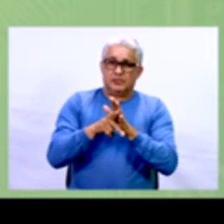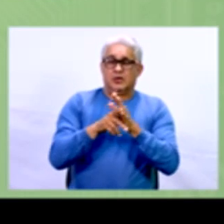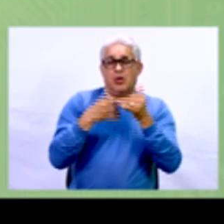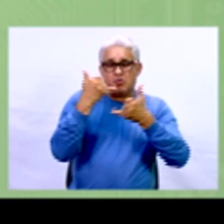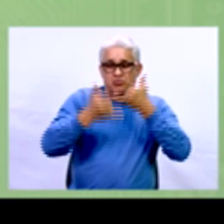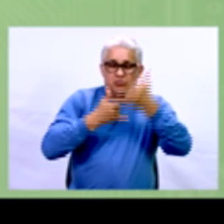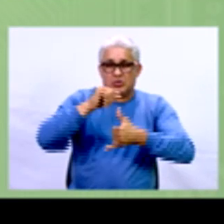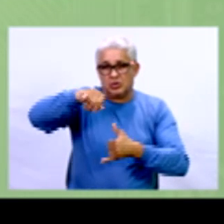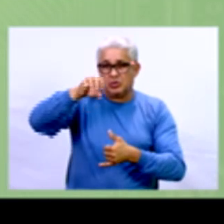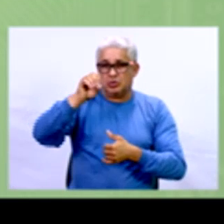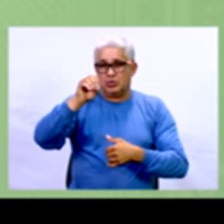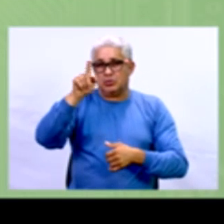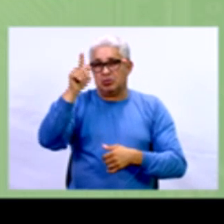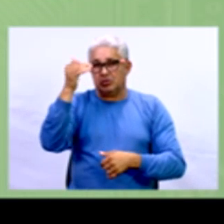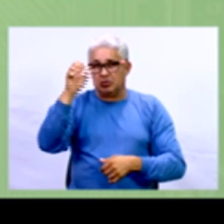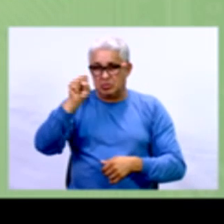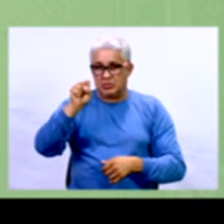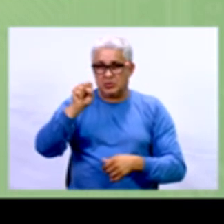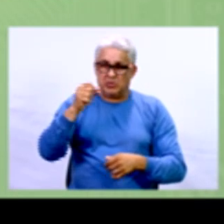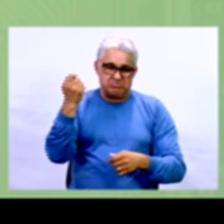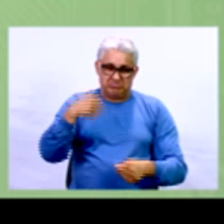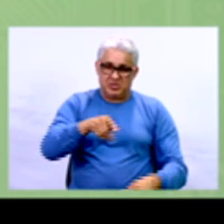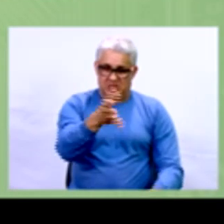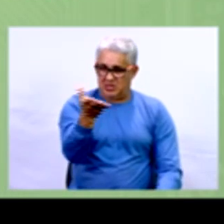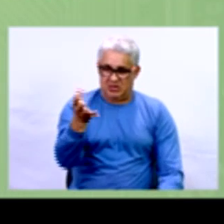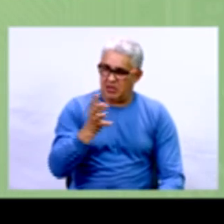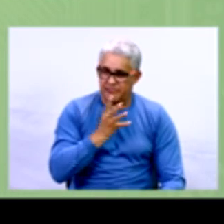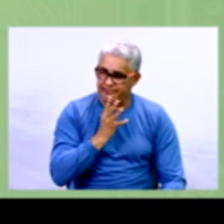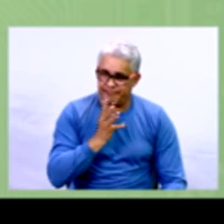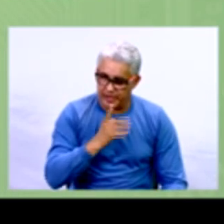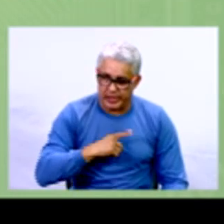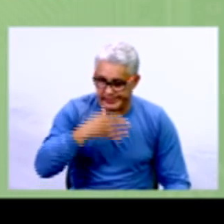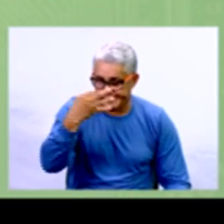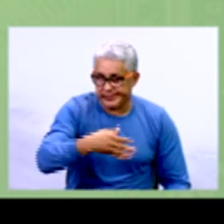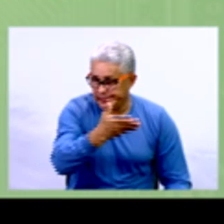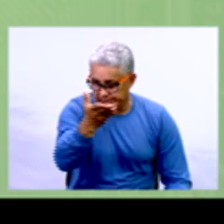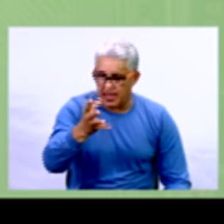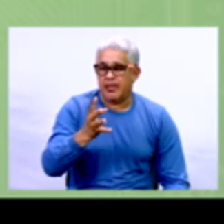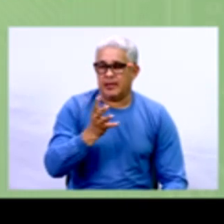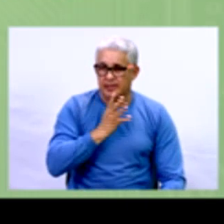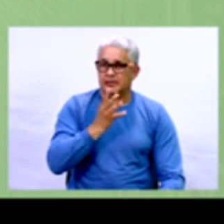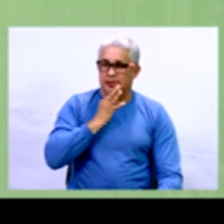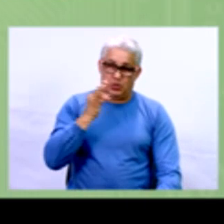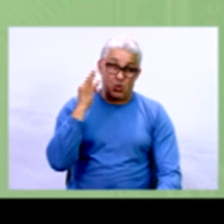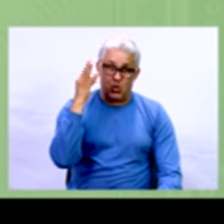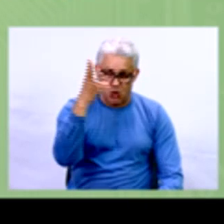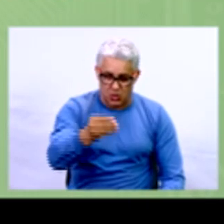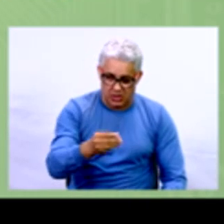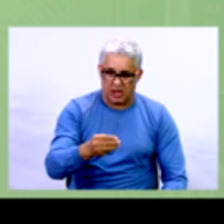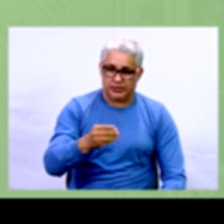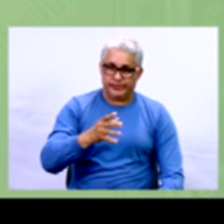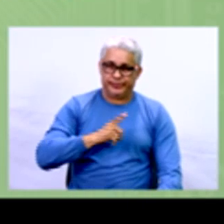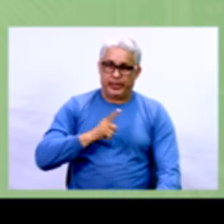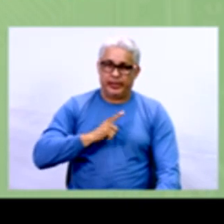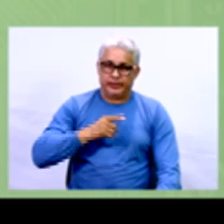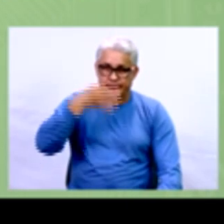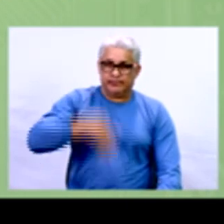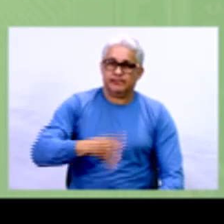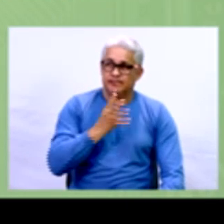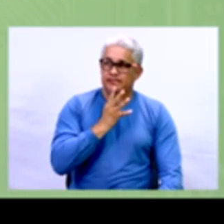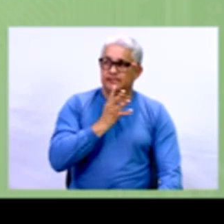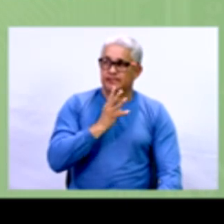nem preciso falar para vocês o que é, porque todo mundo conhece, eu tenho certeza que a maioria, se não é todo mundo, a